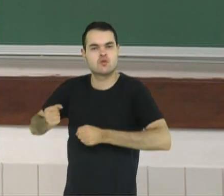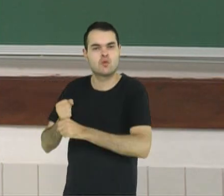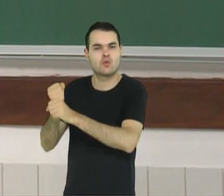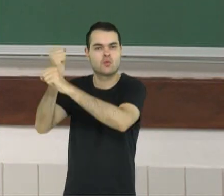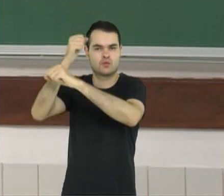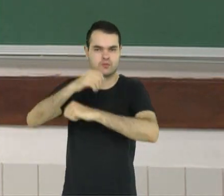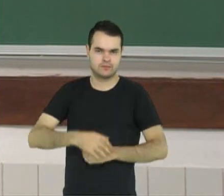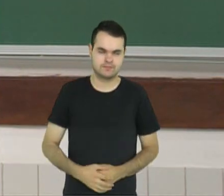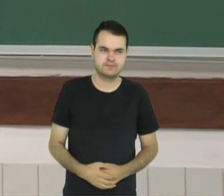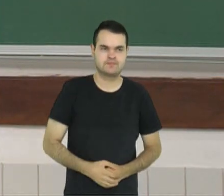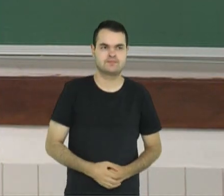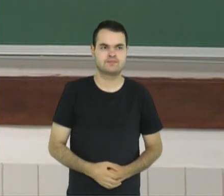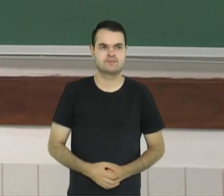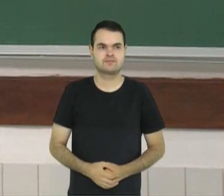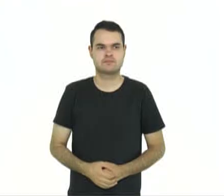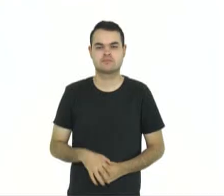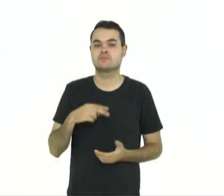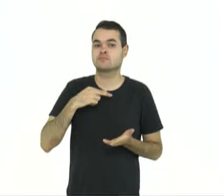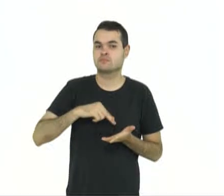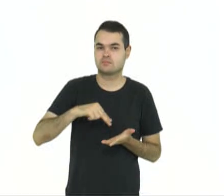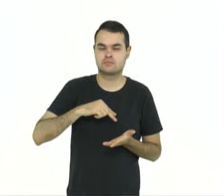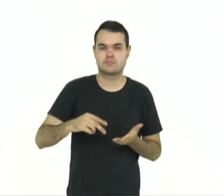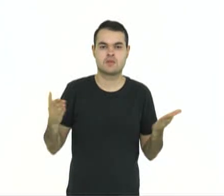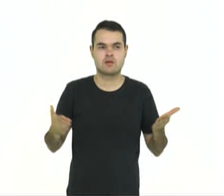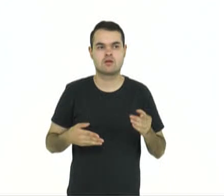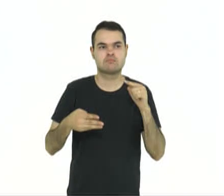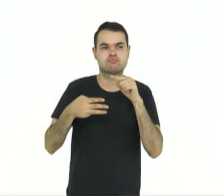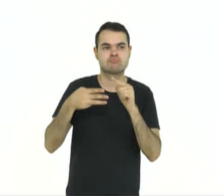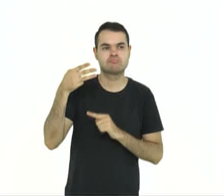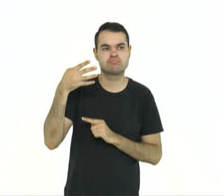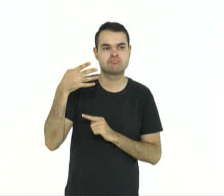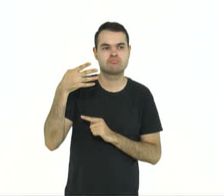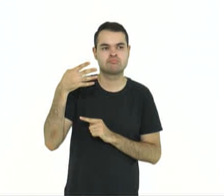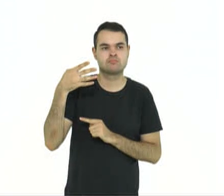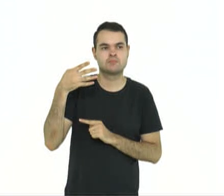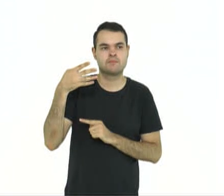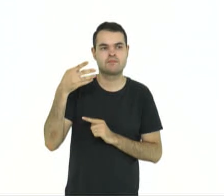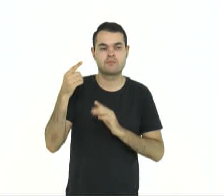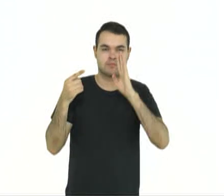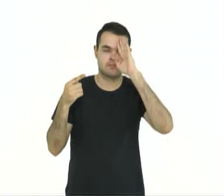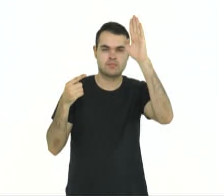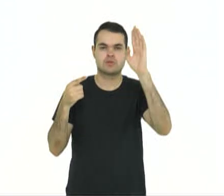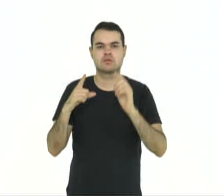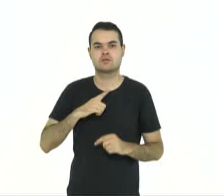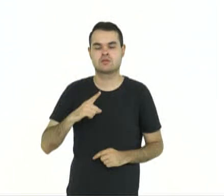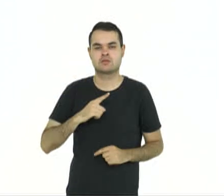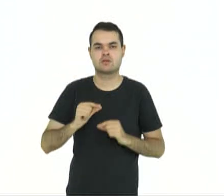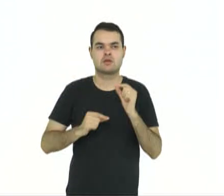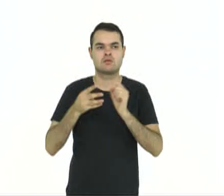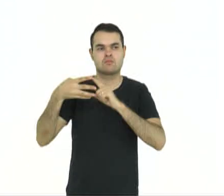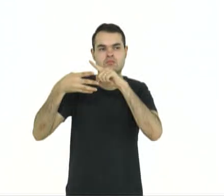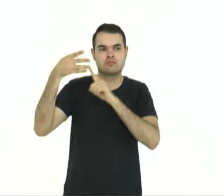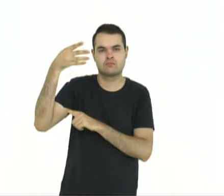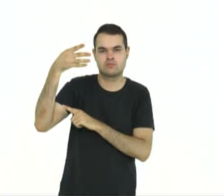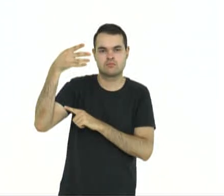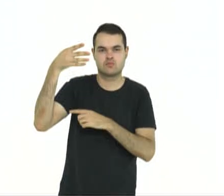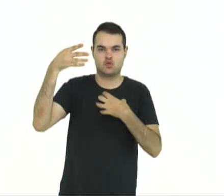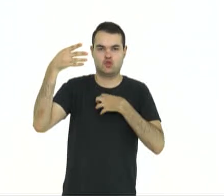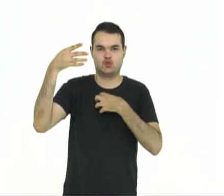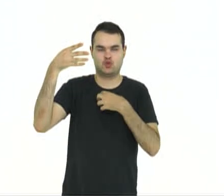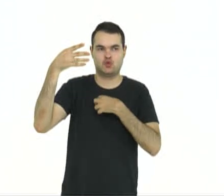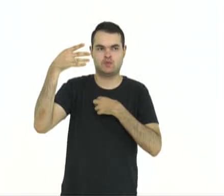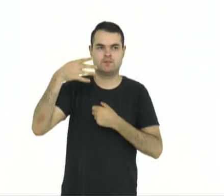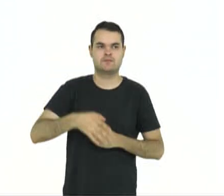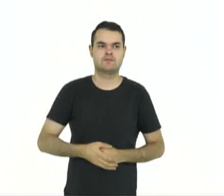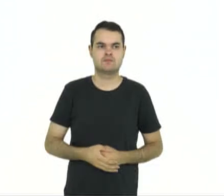construtiva. E nós vamos ver os elementos que são do hip hop. Primeiramente a dança. Dança nós temos 4 estilos